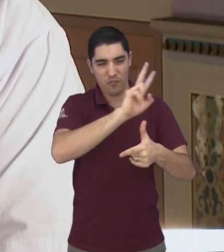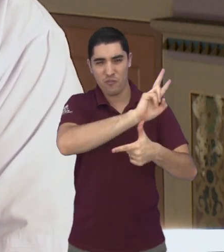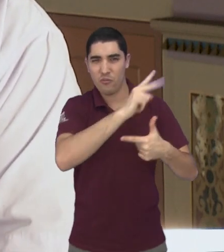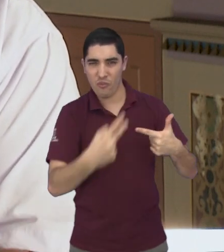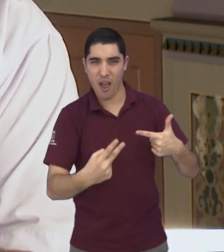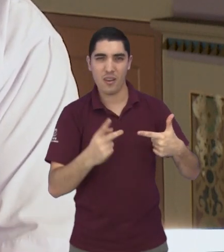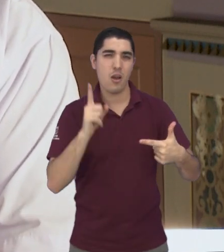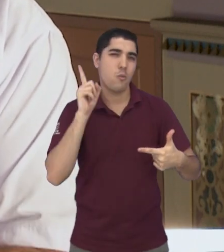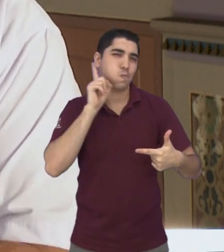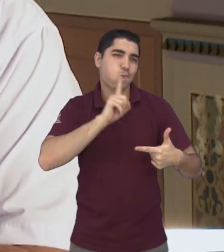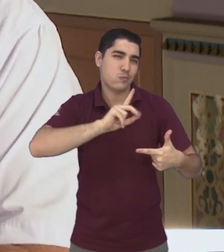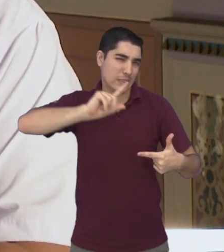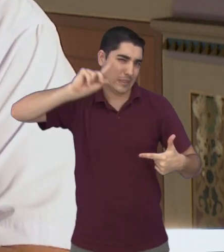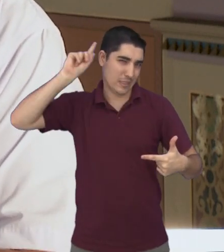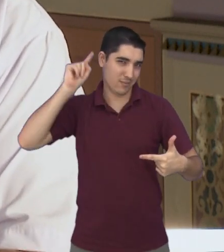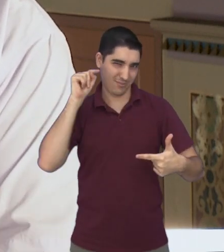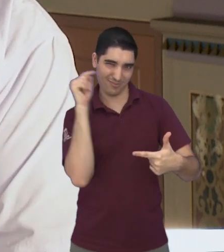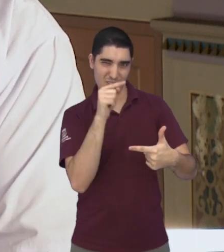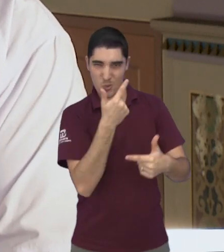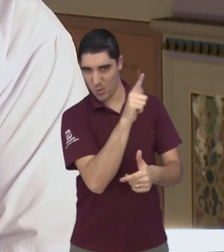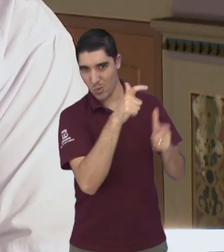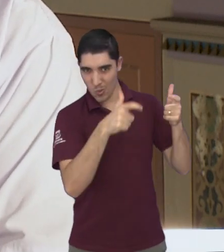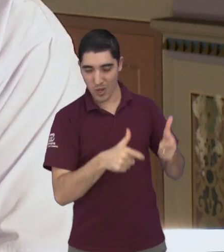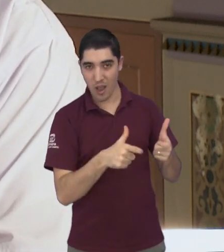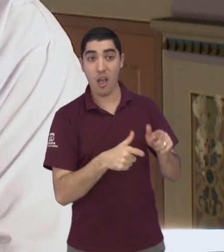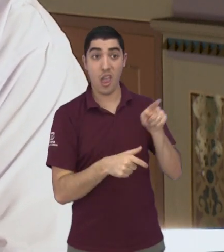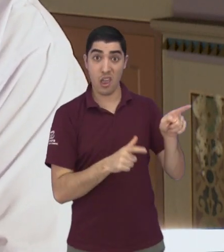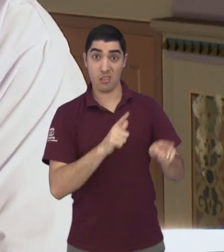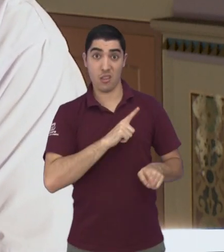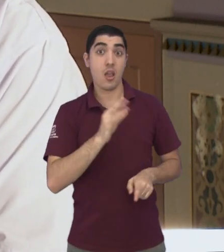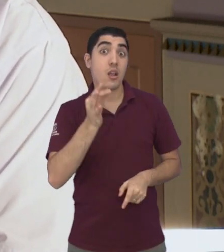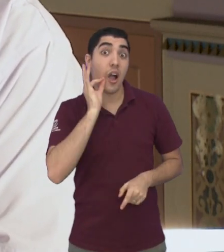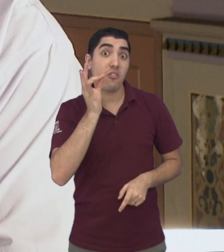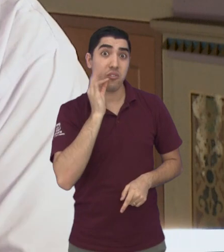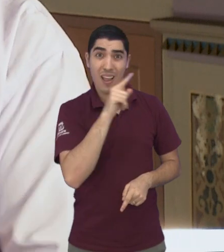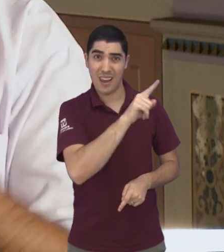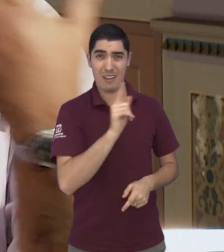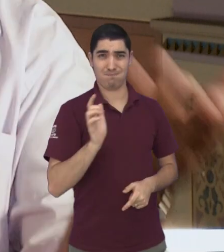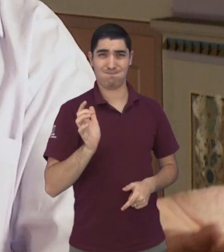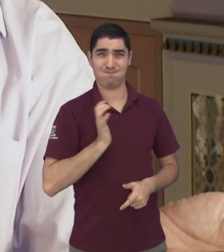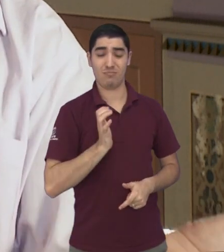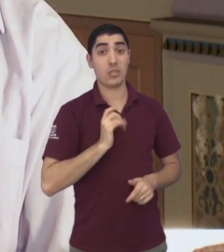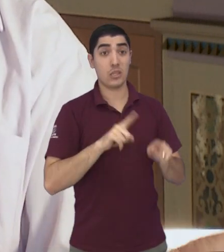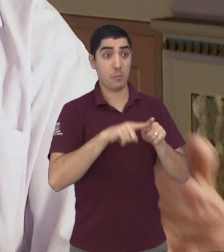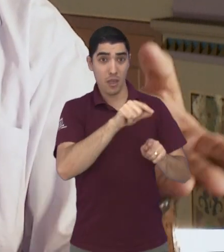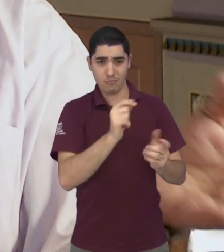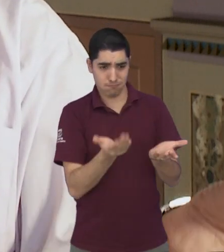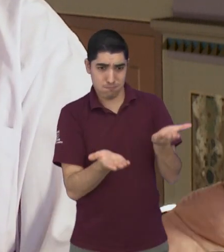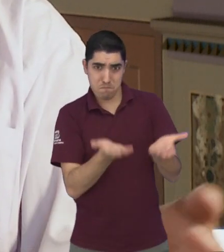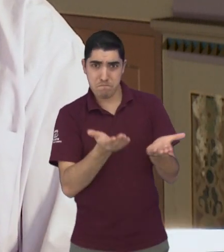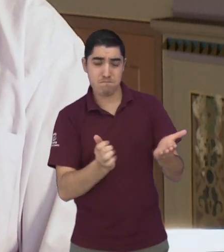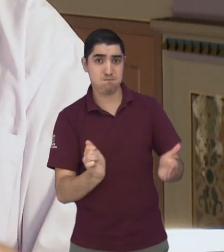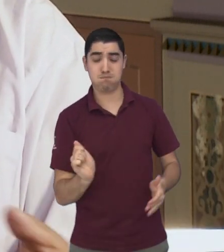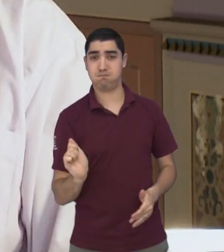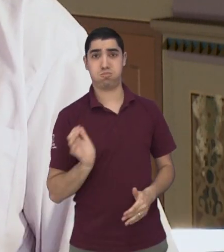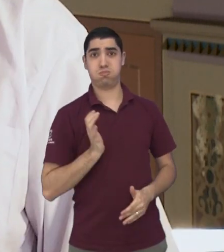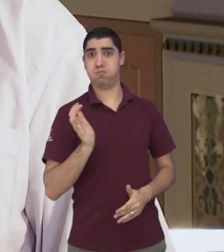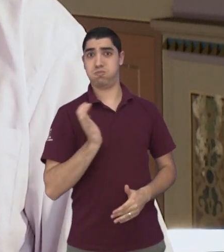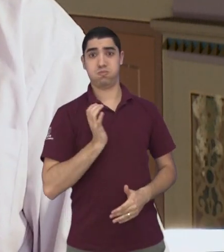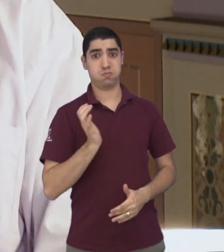Campos, mas enquanto que aqui se colhia 100 mil arrobas, o que não é pouco, Bananal, por exemplo, 1 milhão de arrobas,